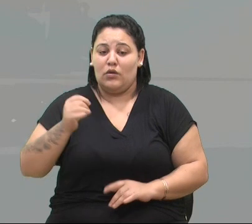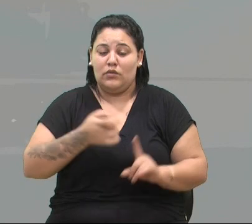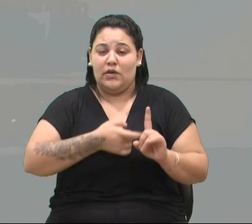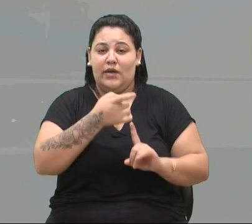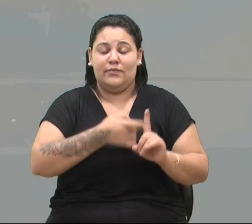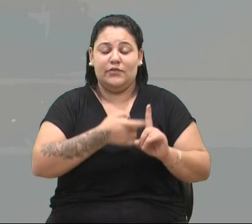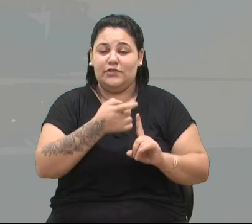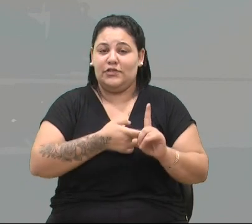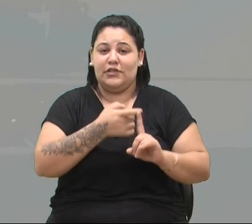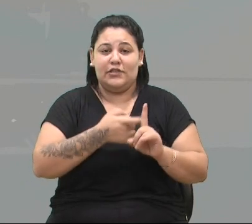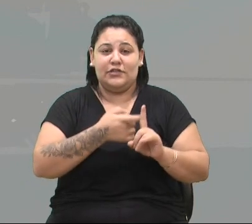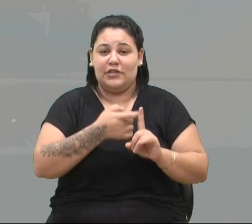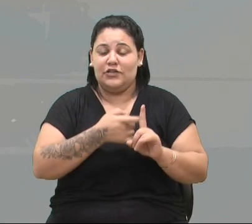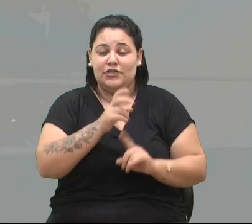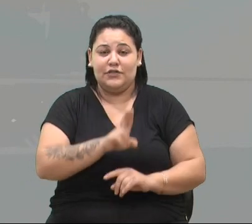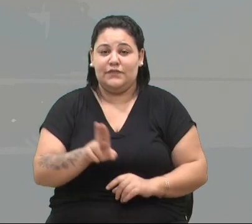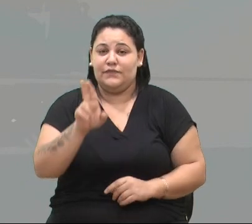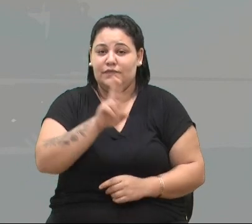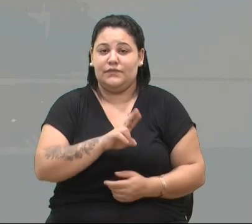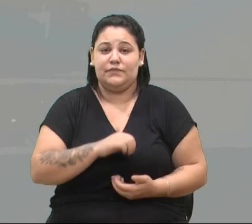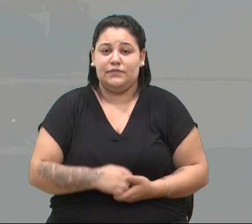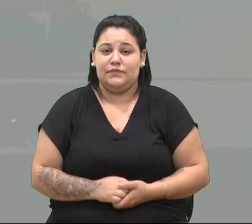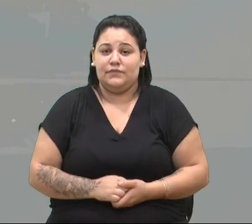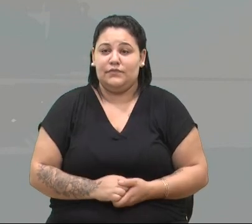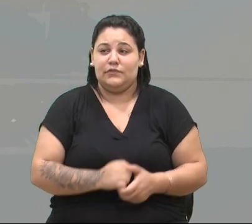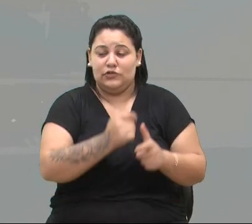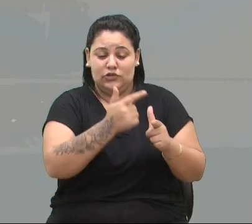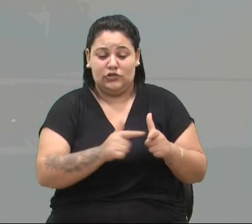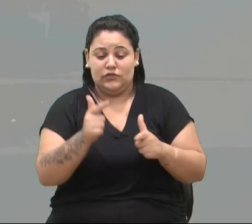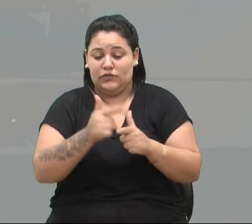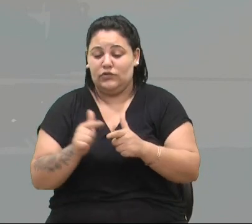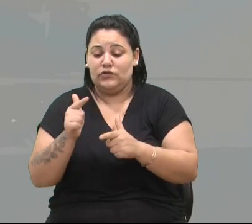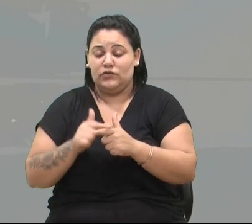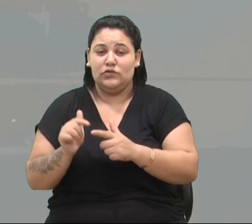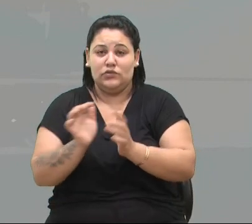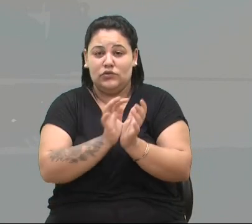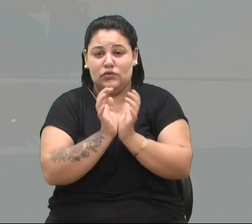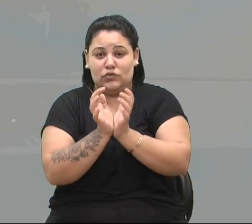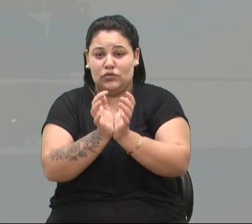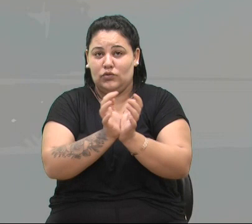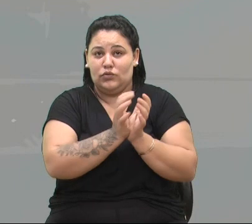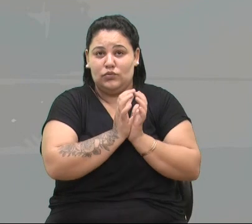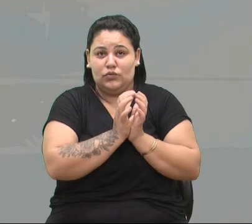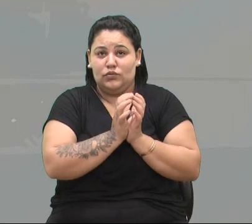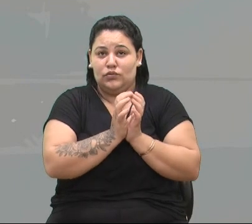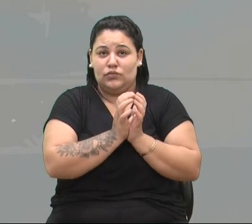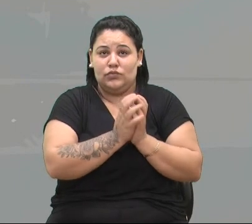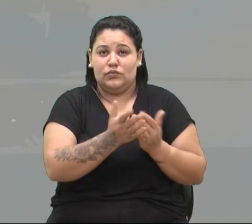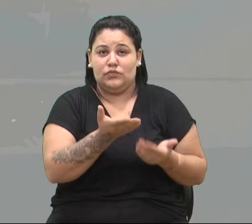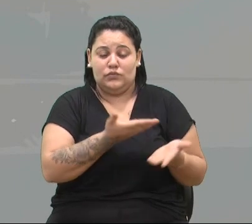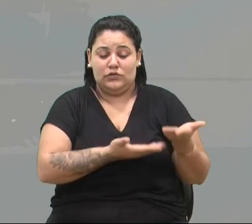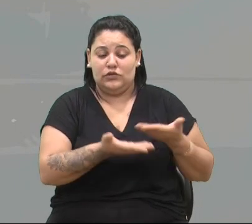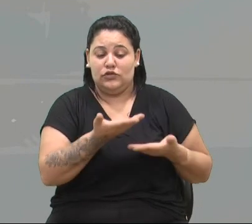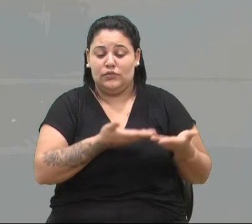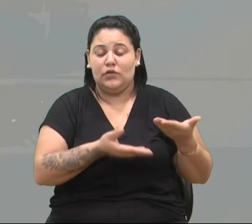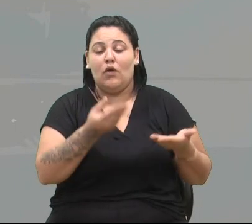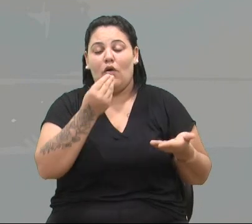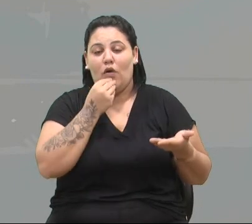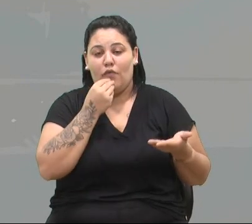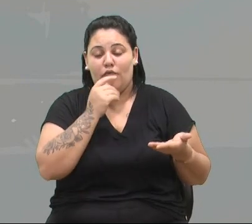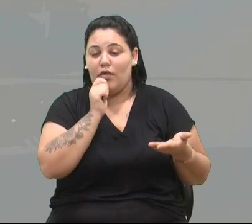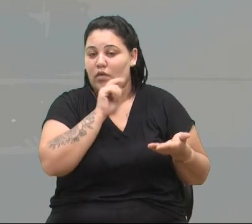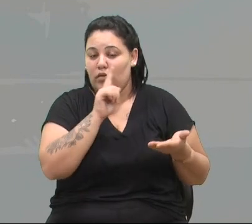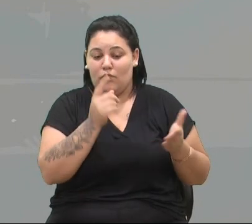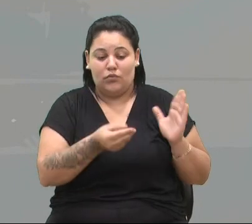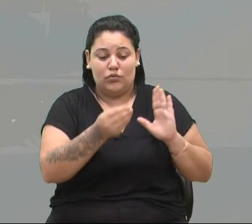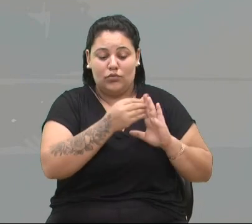aplicados. A gente subdivide aqui em grupos, né, em grandes grupos de atendimentos. Né, claro que não está tudo aqui representado,